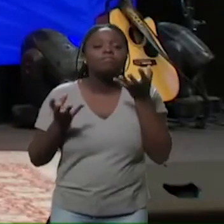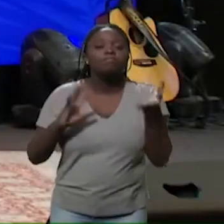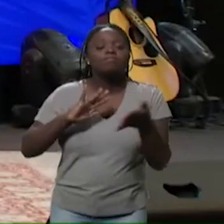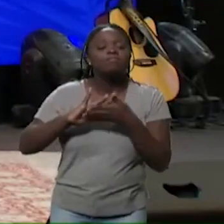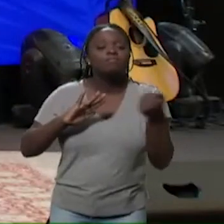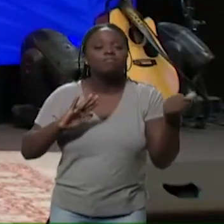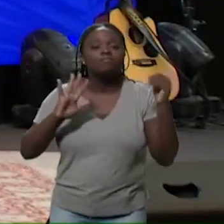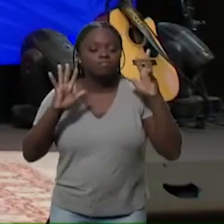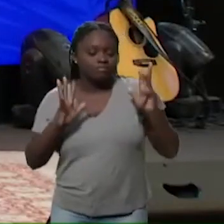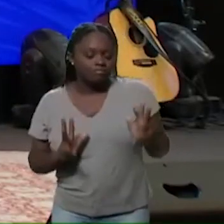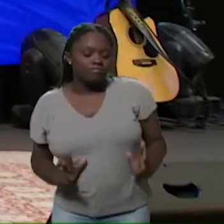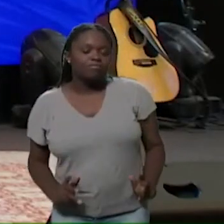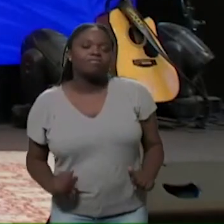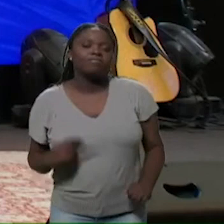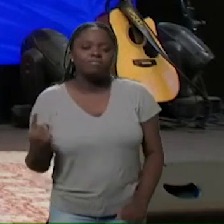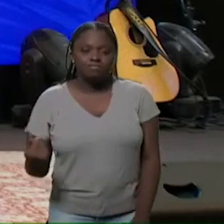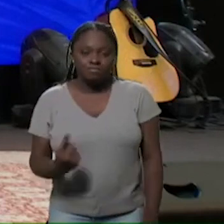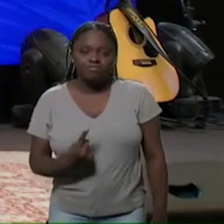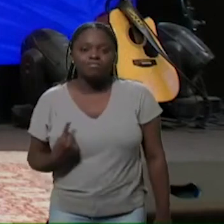pureza. Pureza.